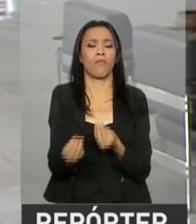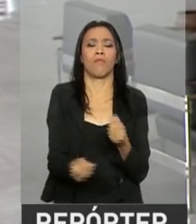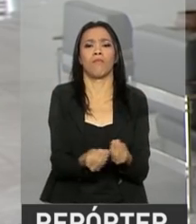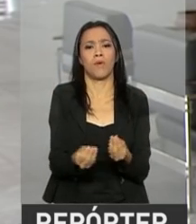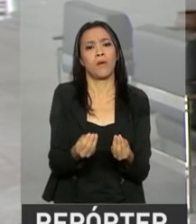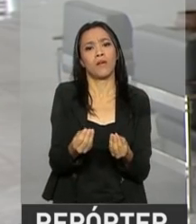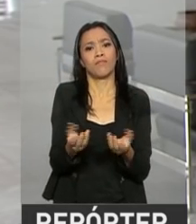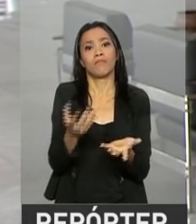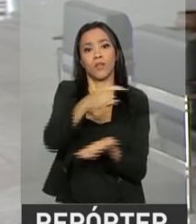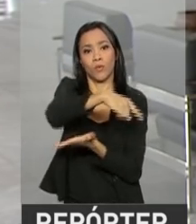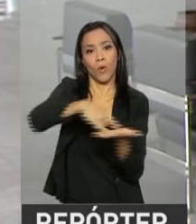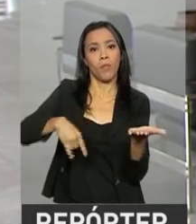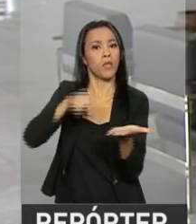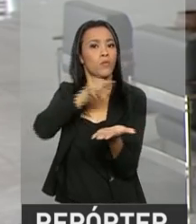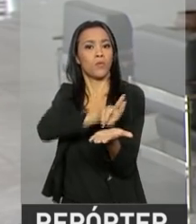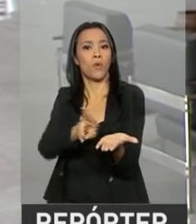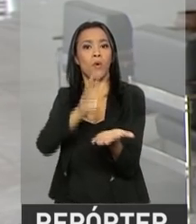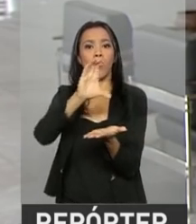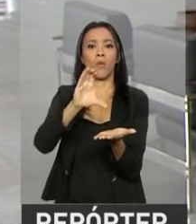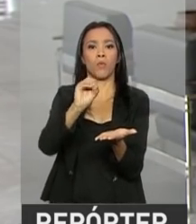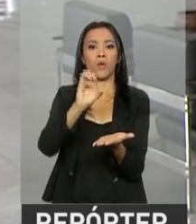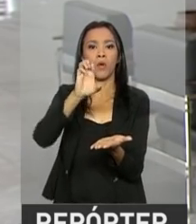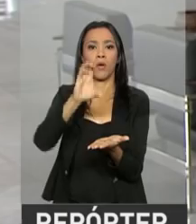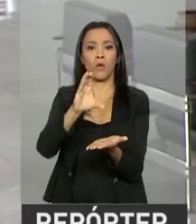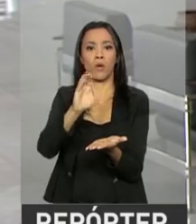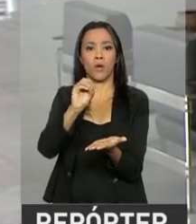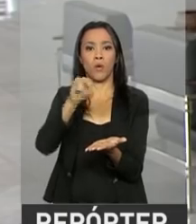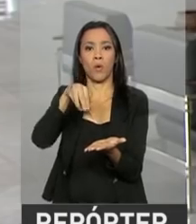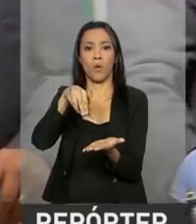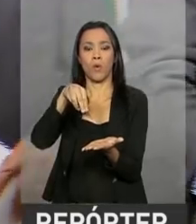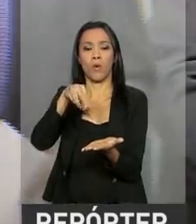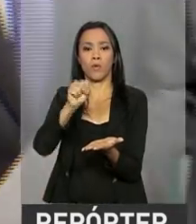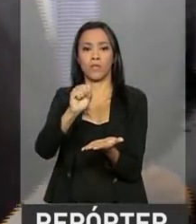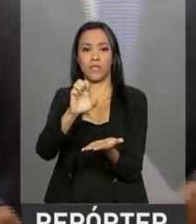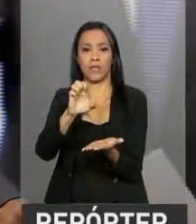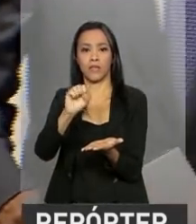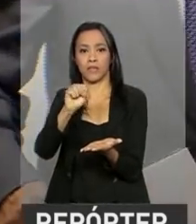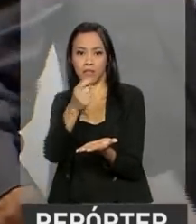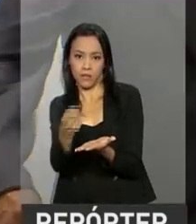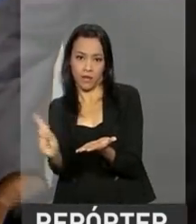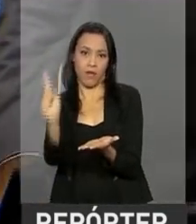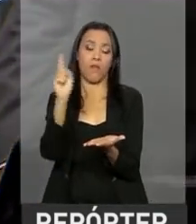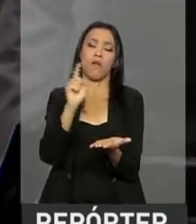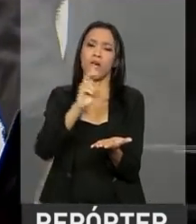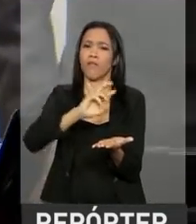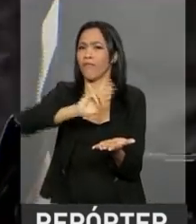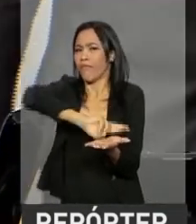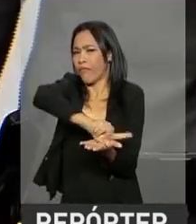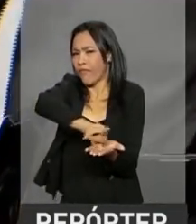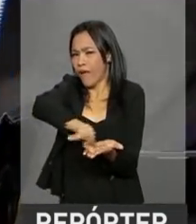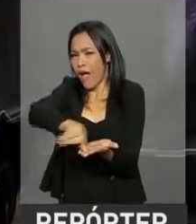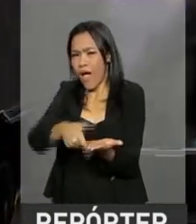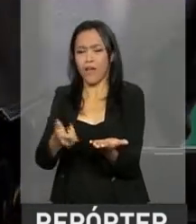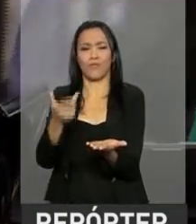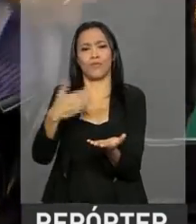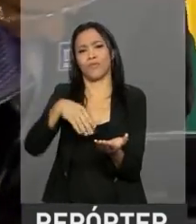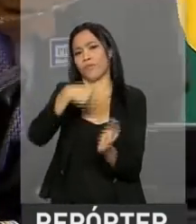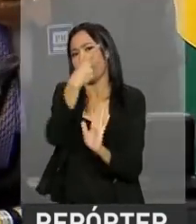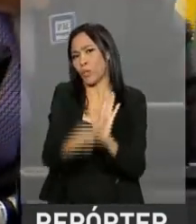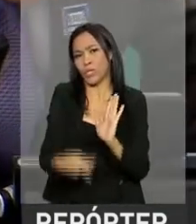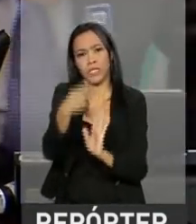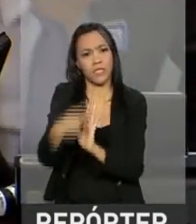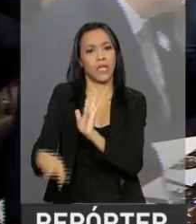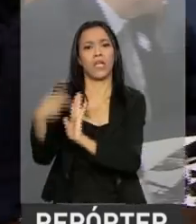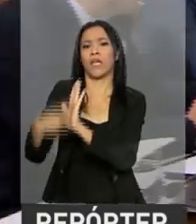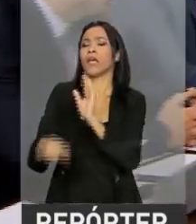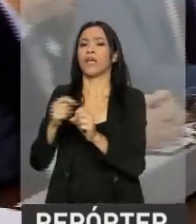principalmente por meio de concessões públicas. A expectativa, portanto, é que seja anunciada uma carteira de projetos de concessões públicas